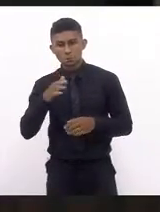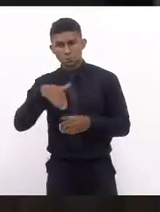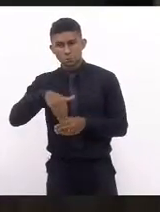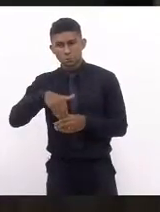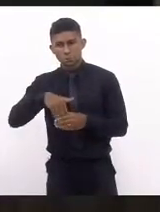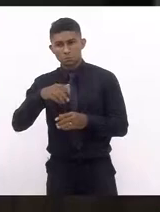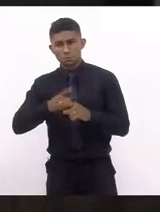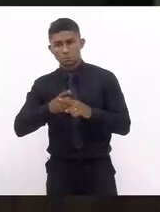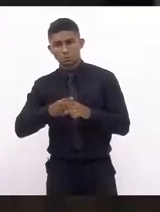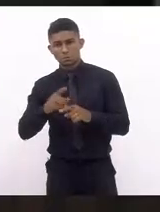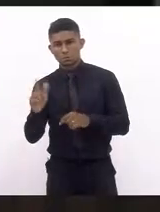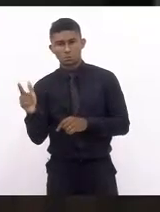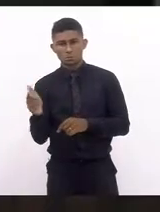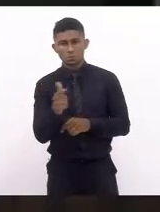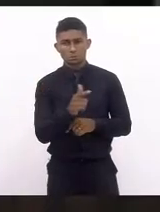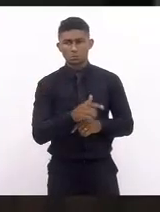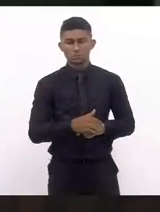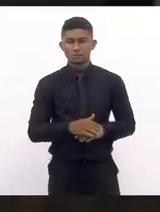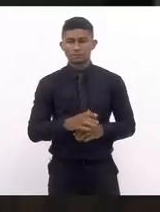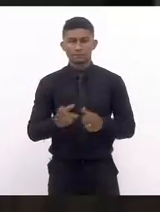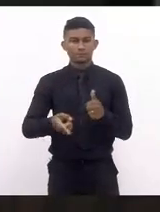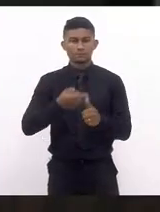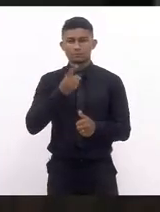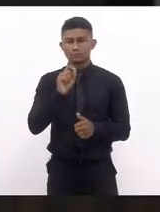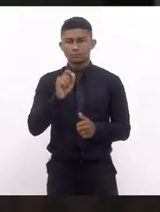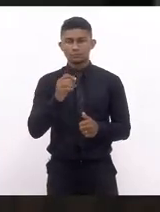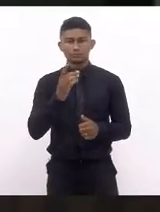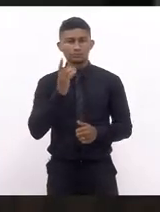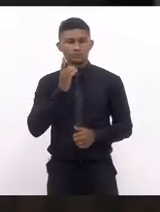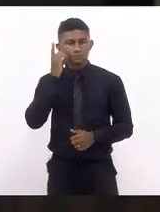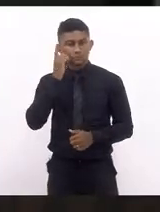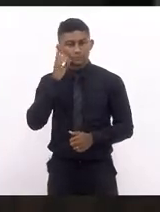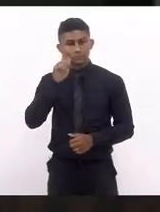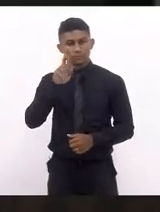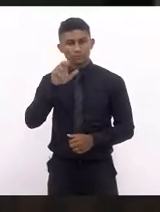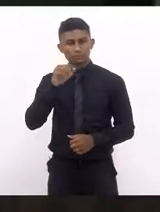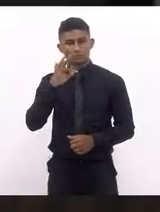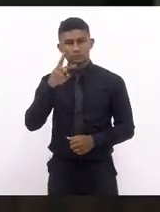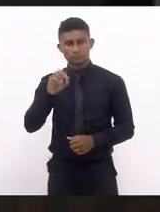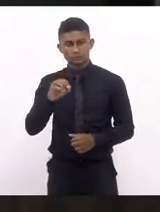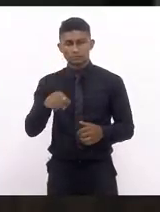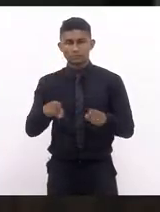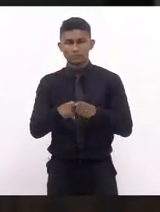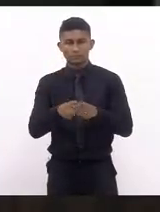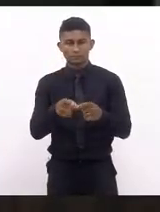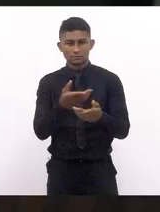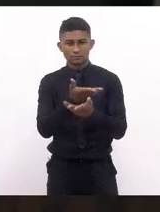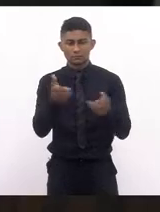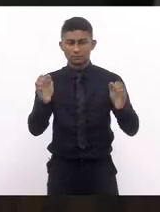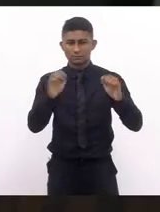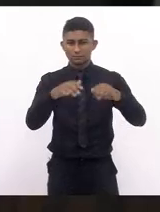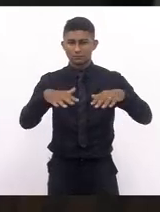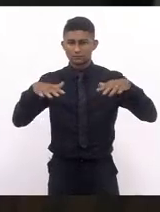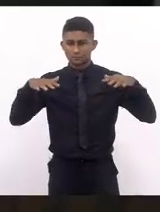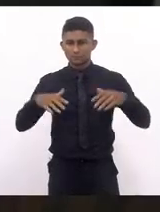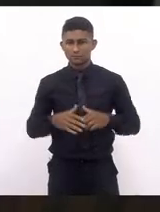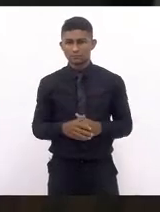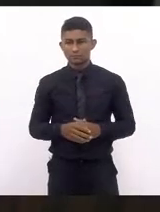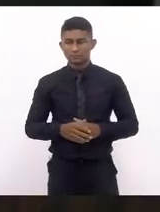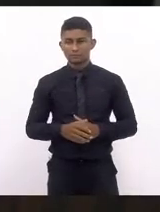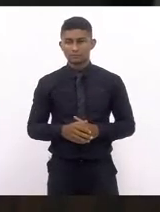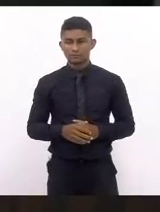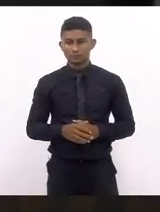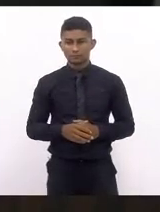voto o primeiro parabenizar o deputado Gustavo Schmidt parabenizar ao plenário e é